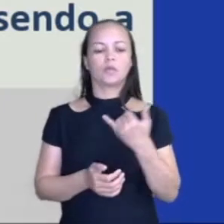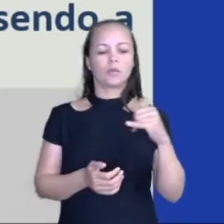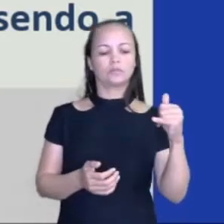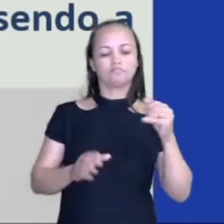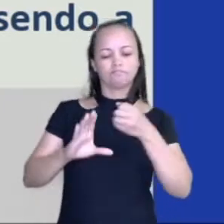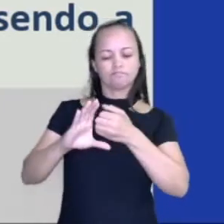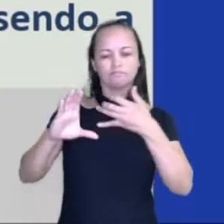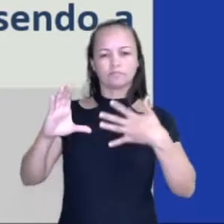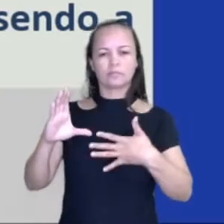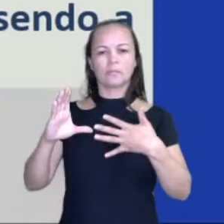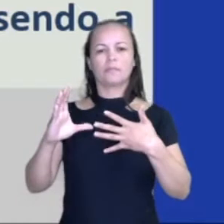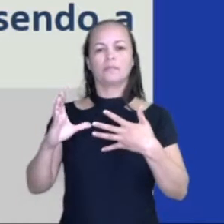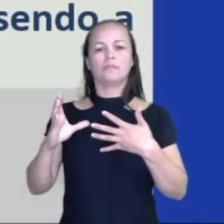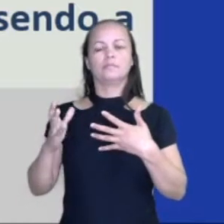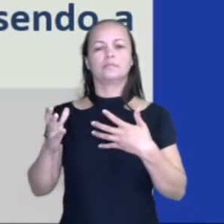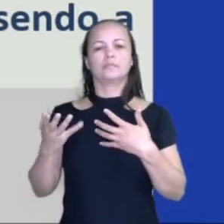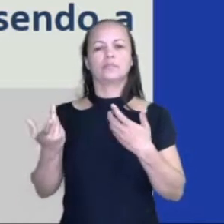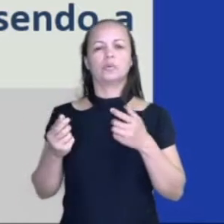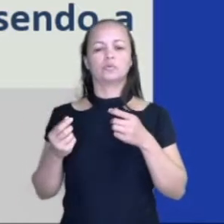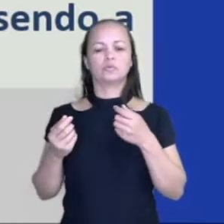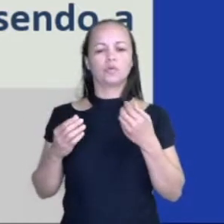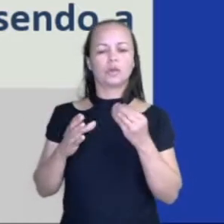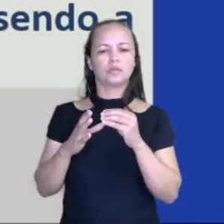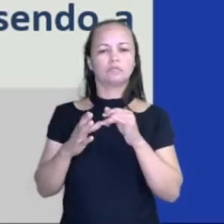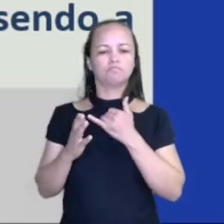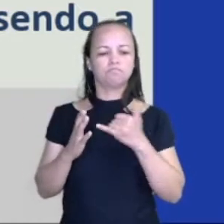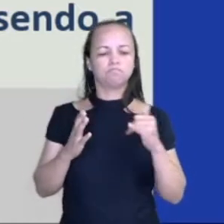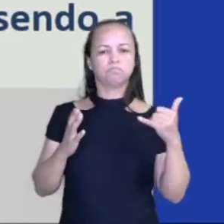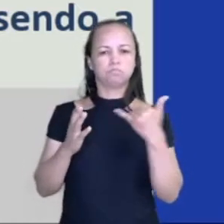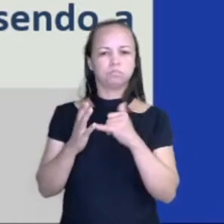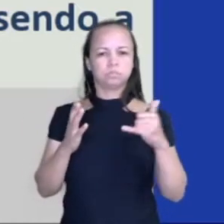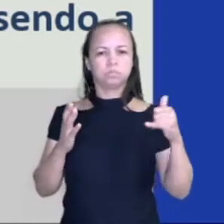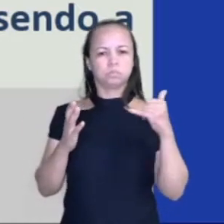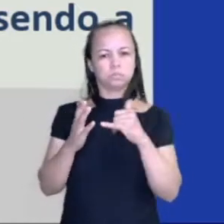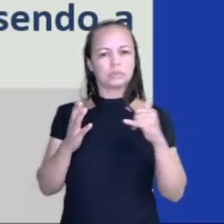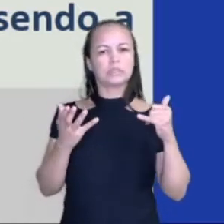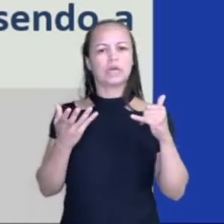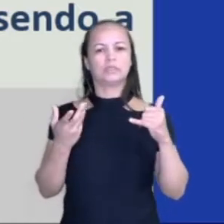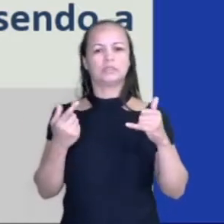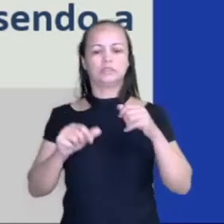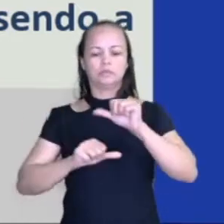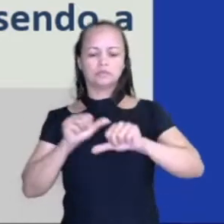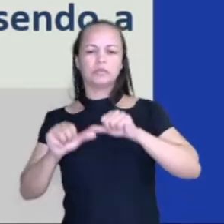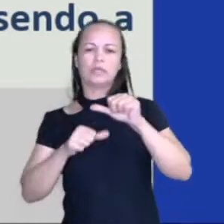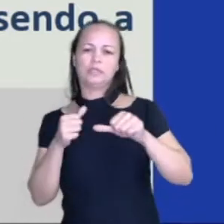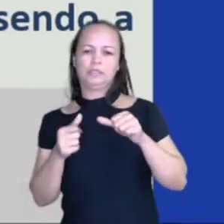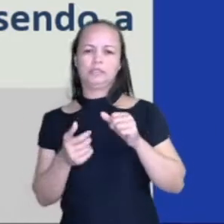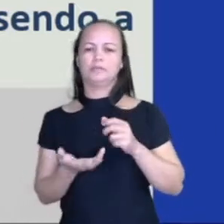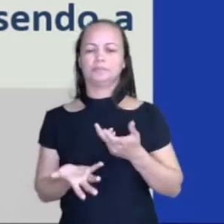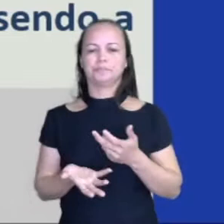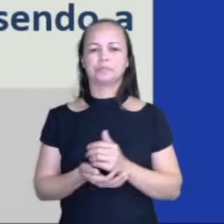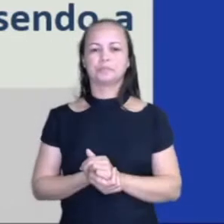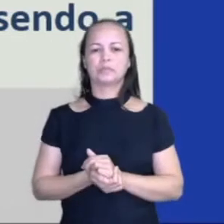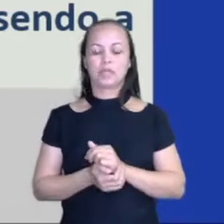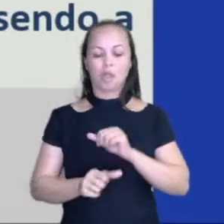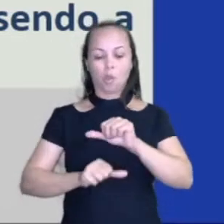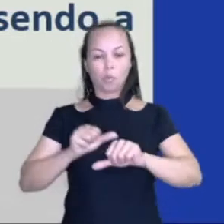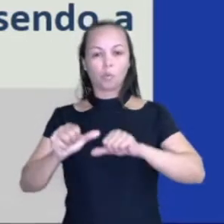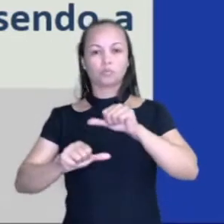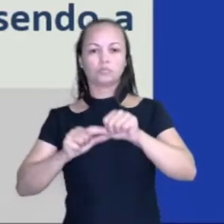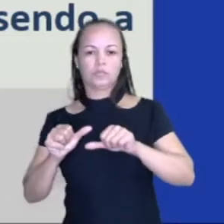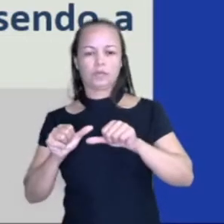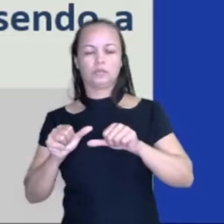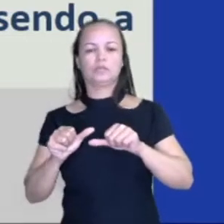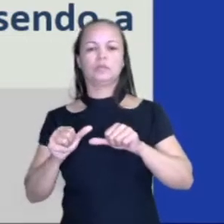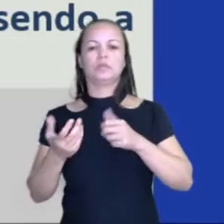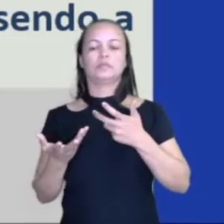elétrica caracterizada possui intensidade e direção que variam tá periodicamente ao contrário da